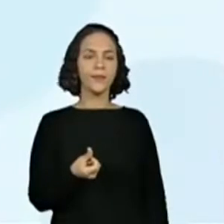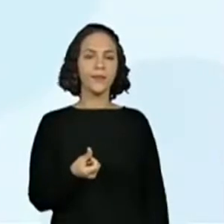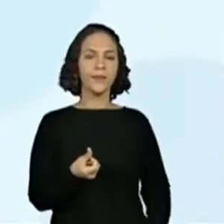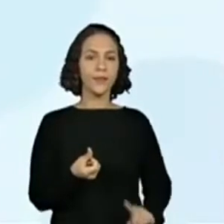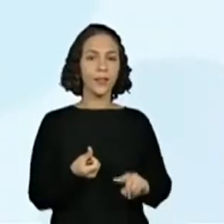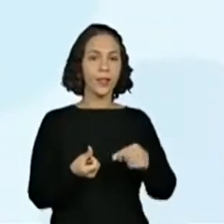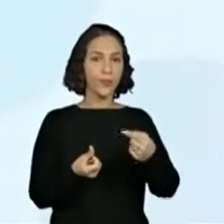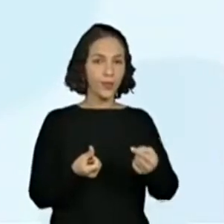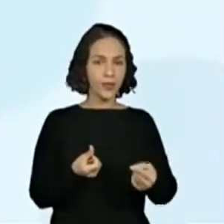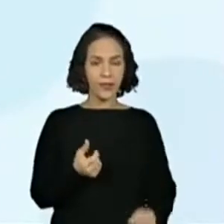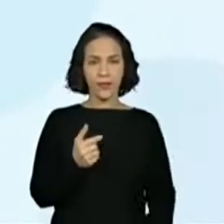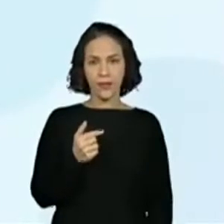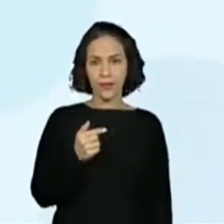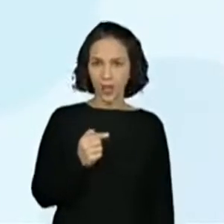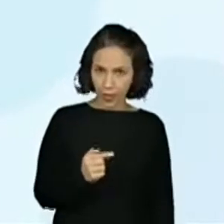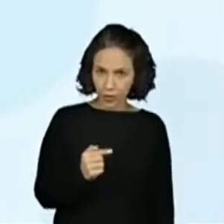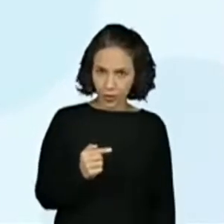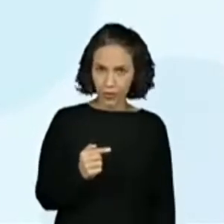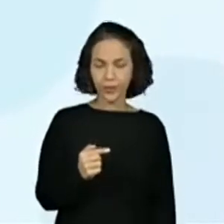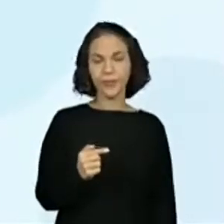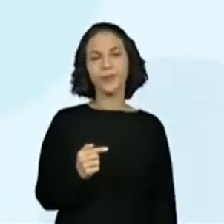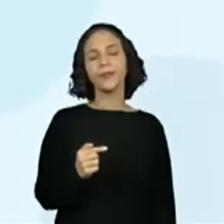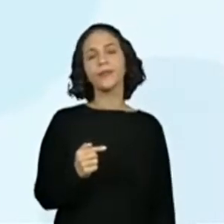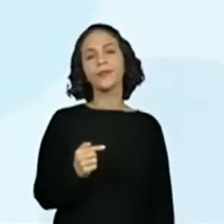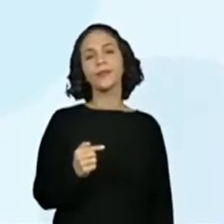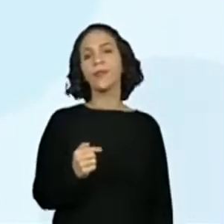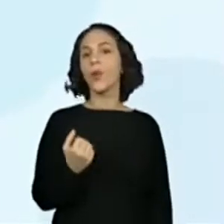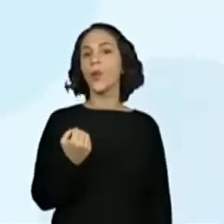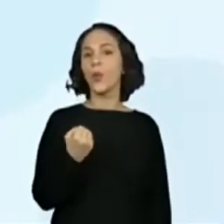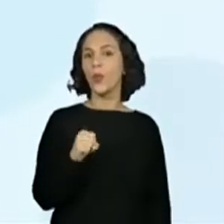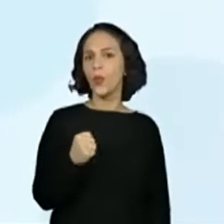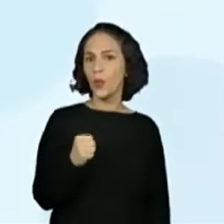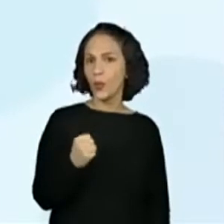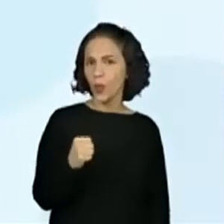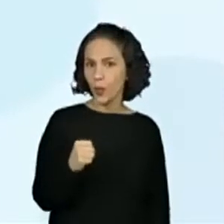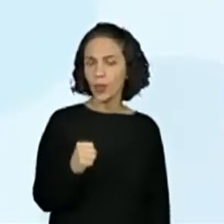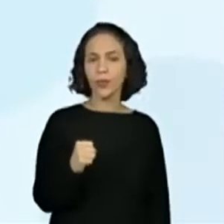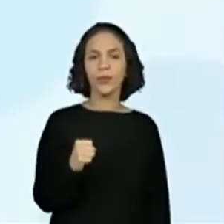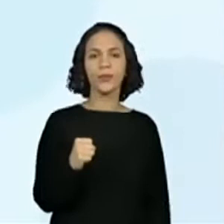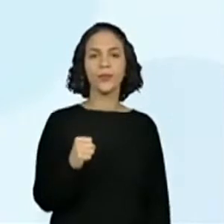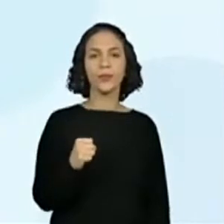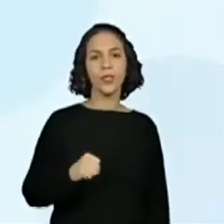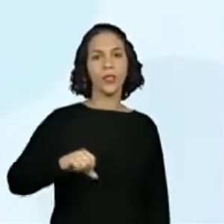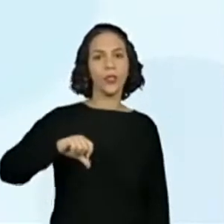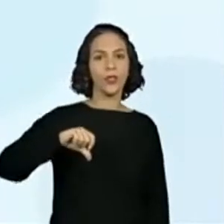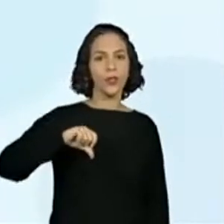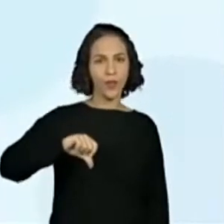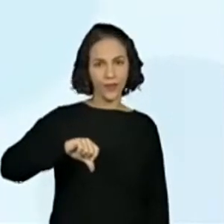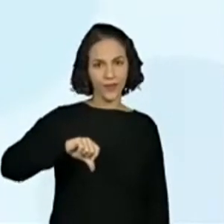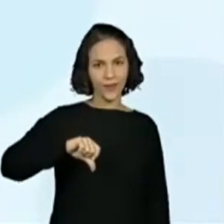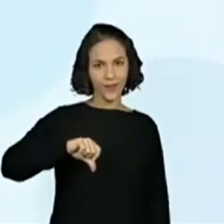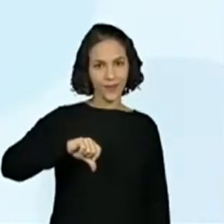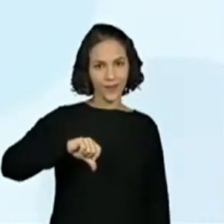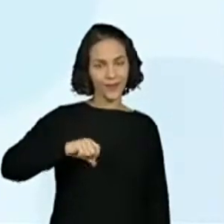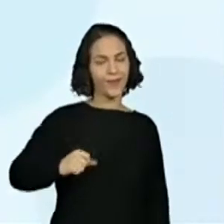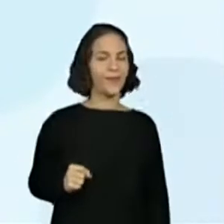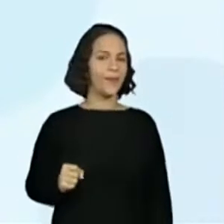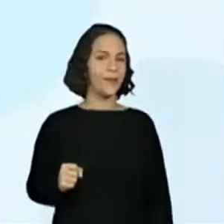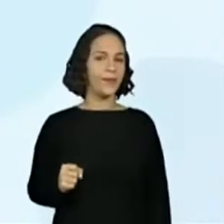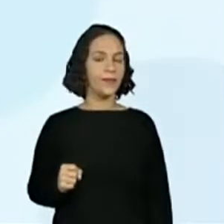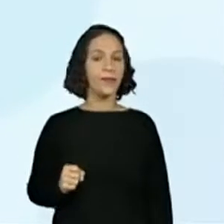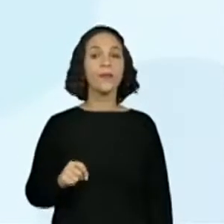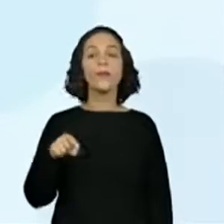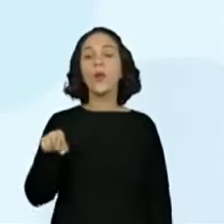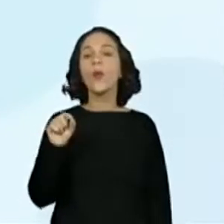O 7. Exato. 8. O 8. E 9. E por fim o 9. Esses